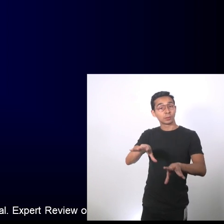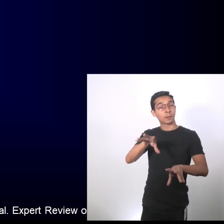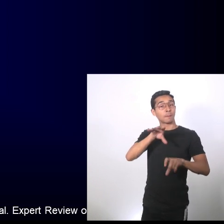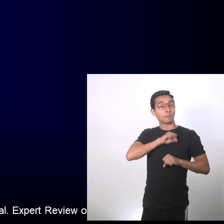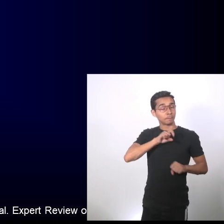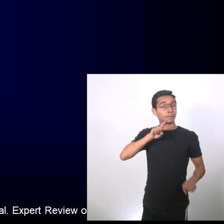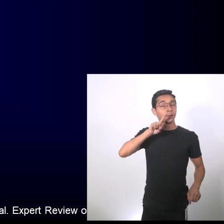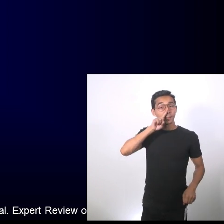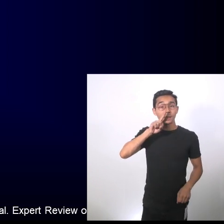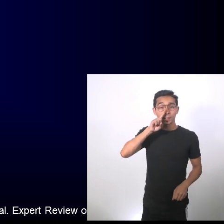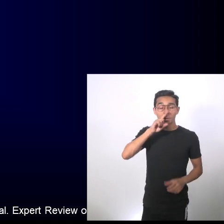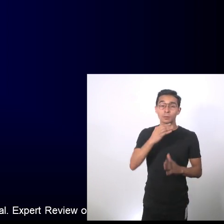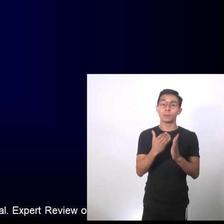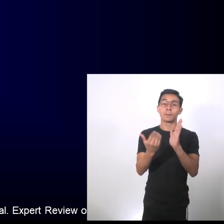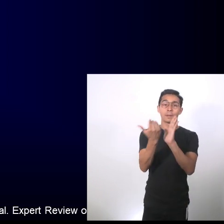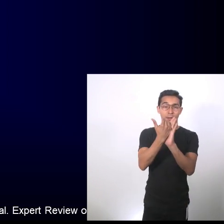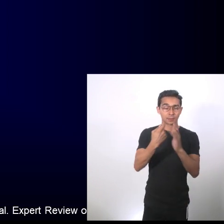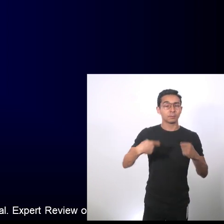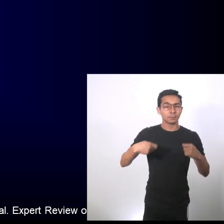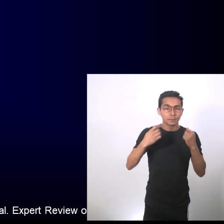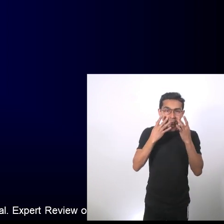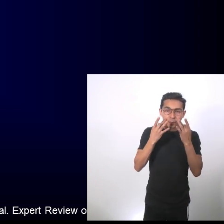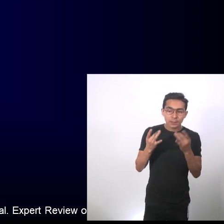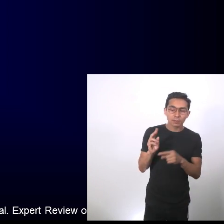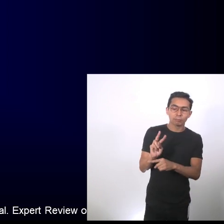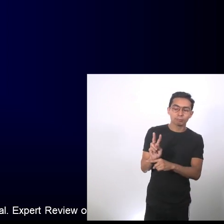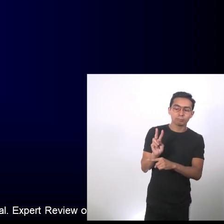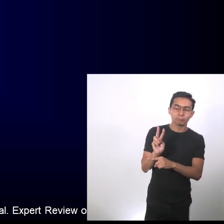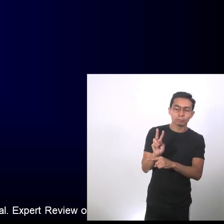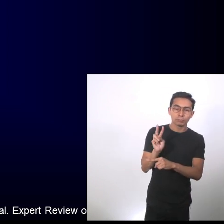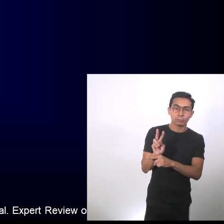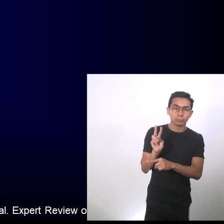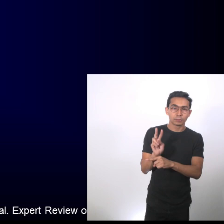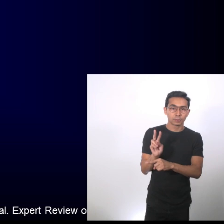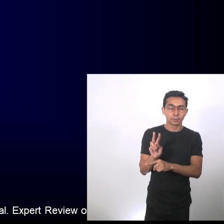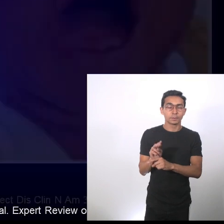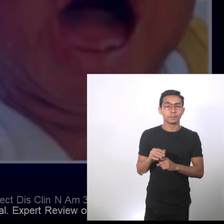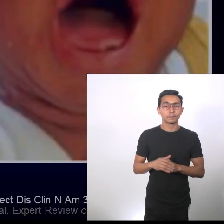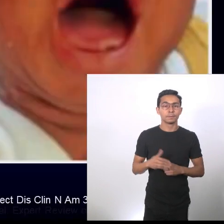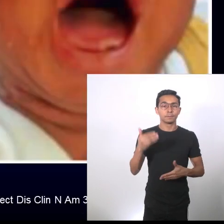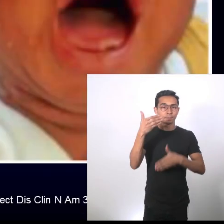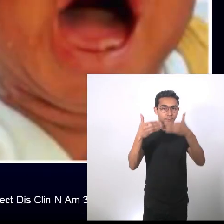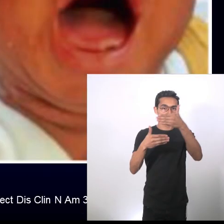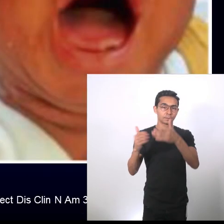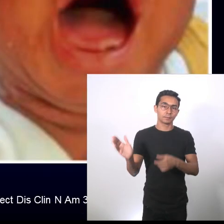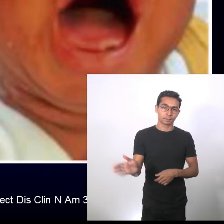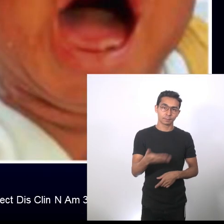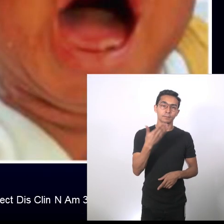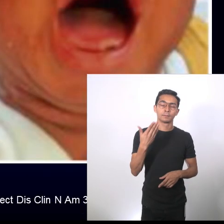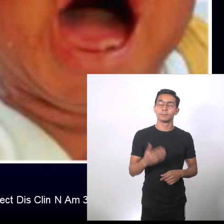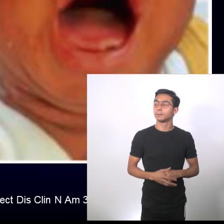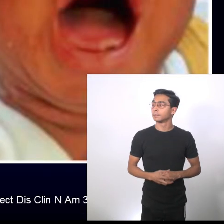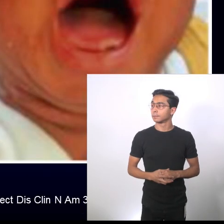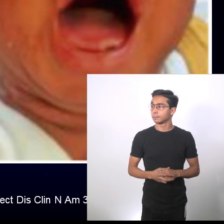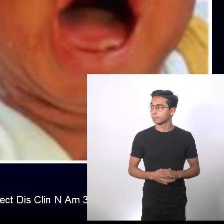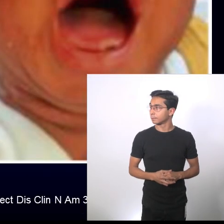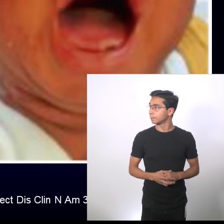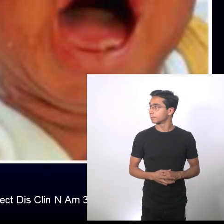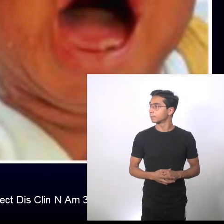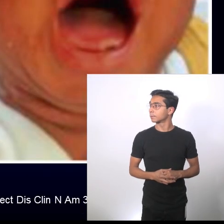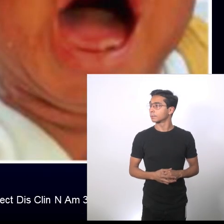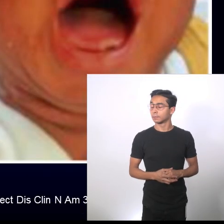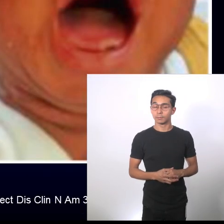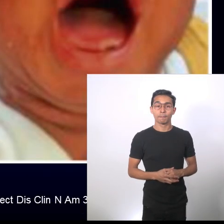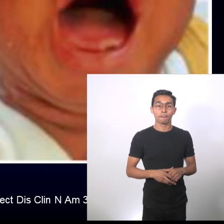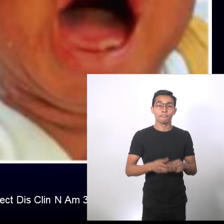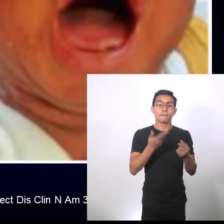merecem também alvo e atenção, uma vez que desenvolvam a doença. Próximo, por favor. As manifestações